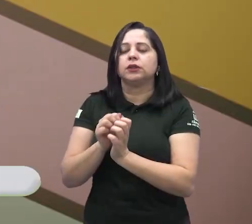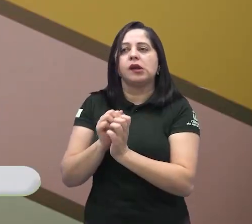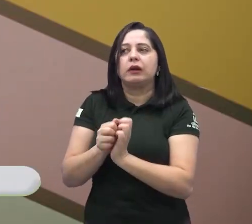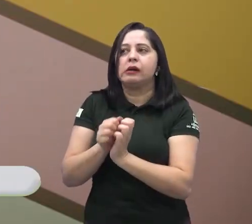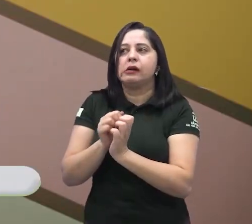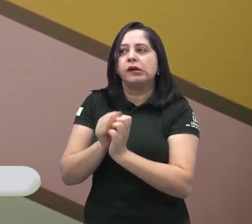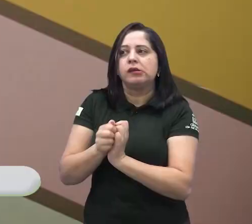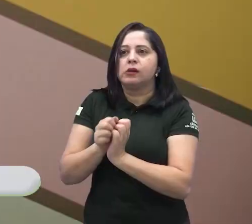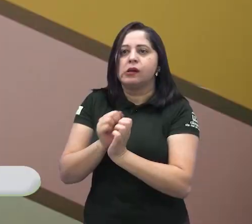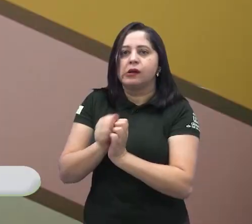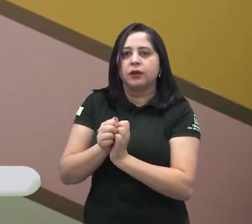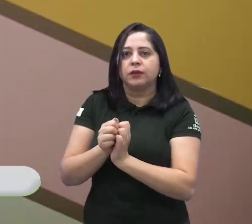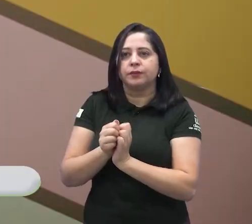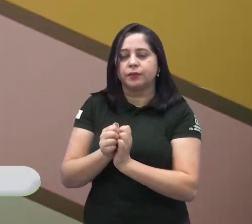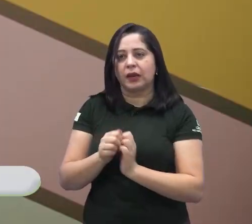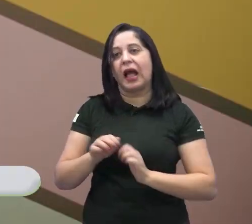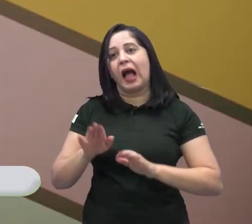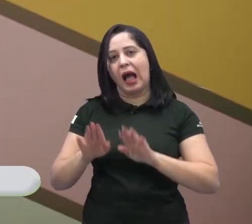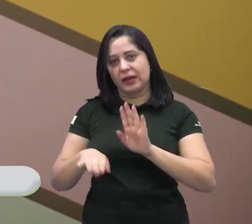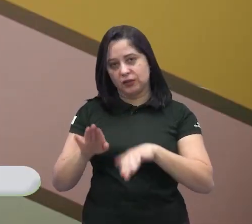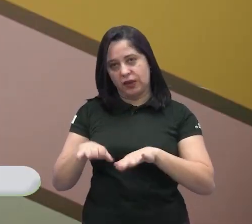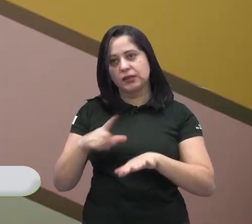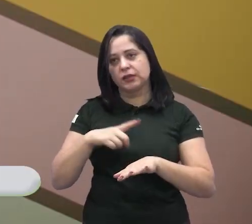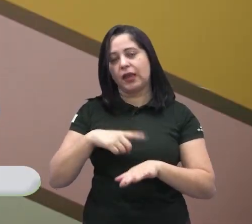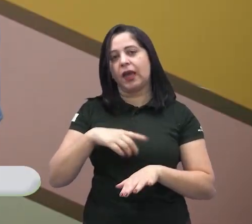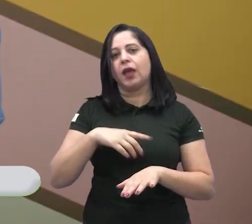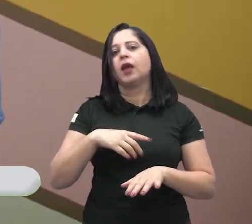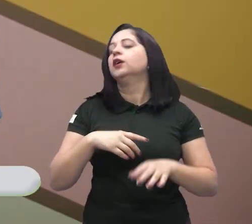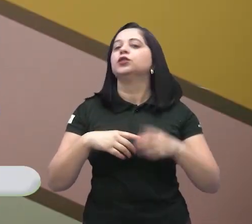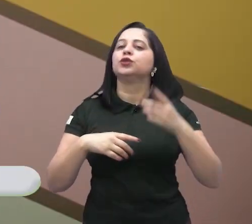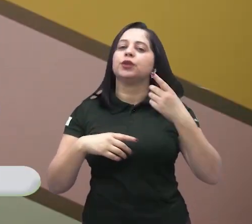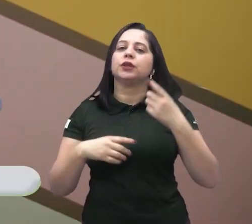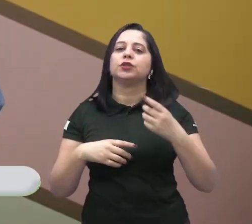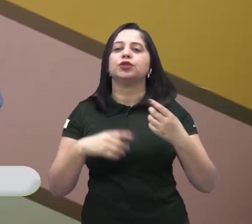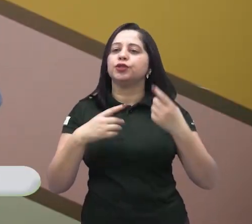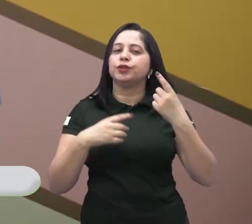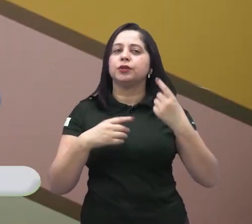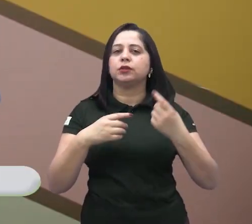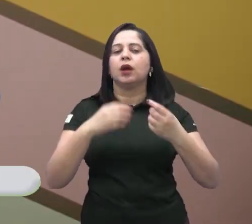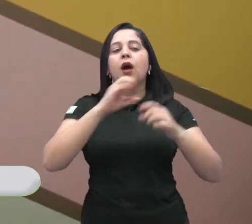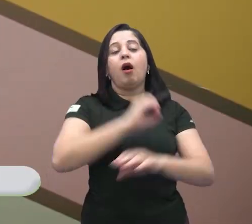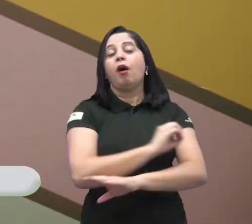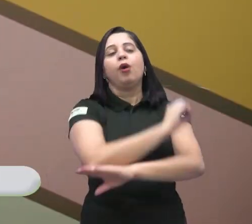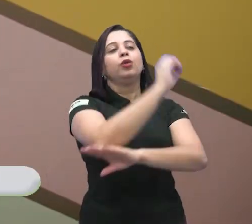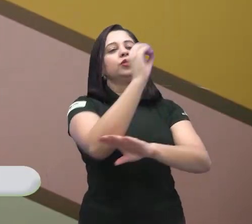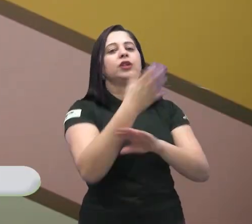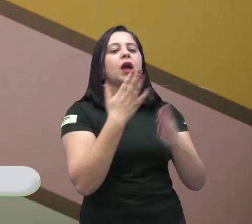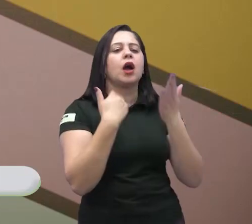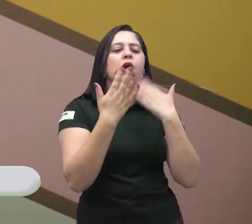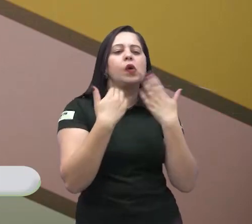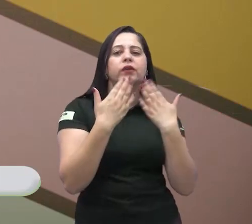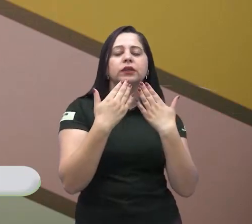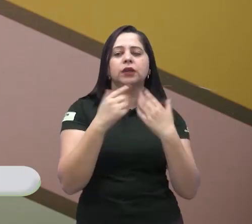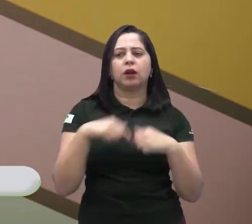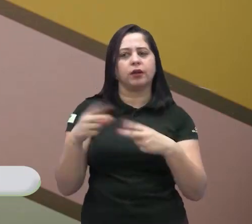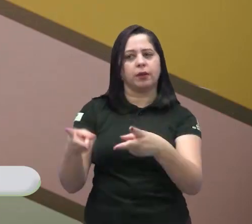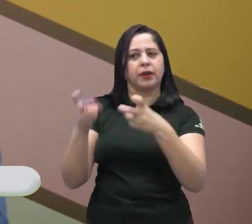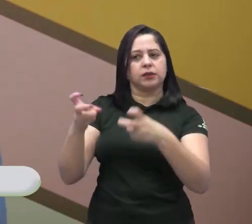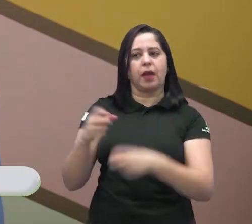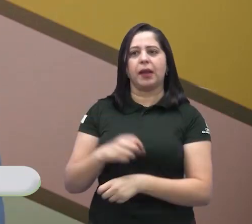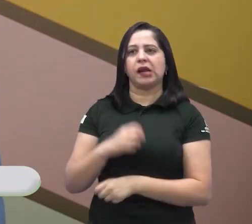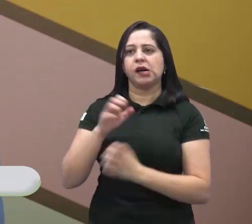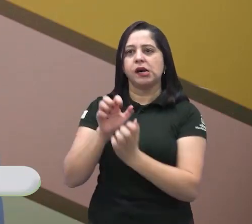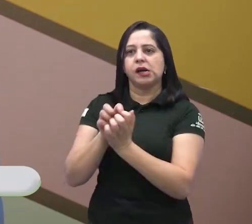inconscientemente desconta nos dentes. Existe um bruxismo que a gente faz de vigília, que a gente chama que é de dia. A gente está conversando às vezes com uma pessoa,